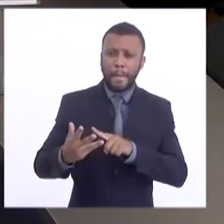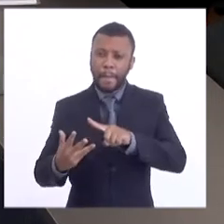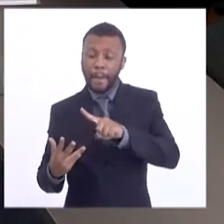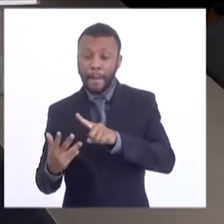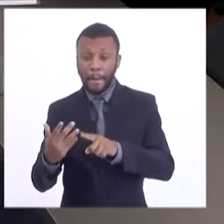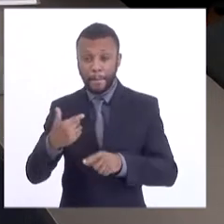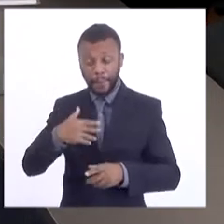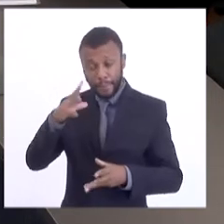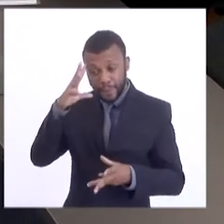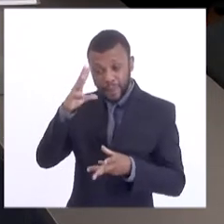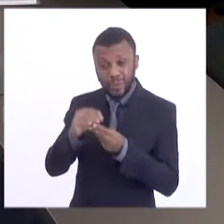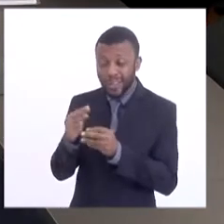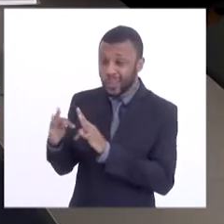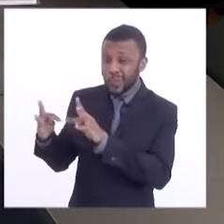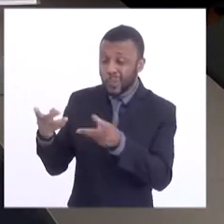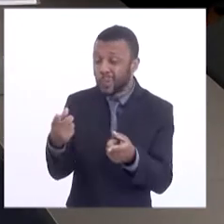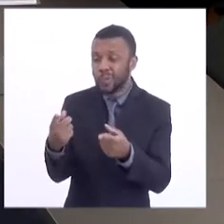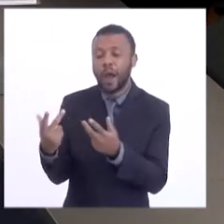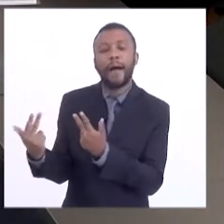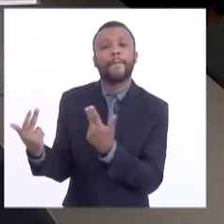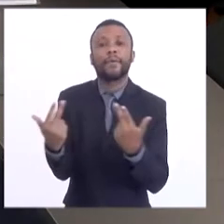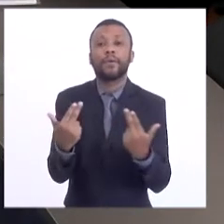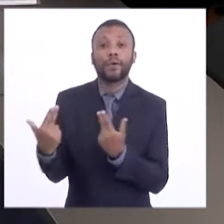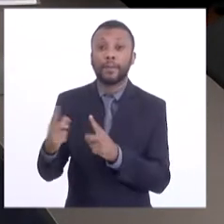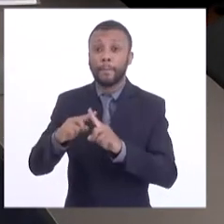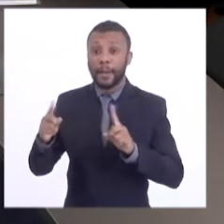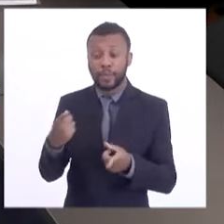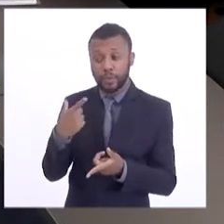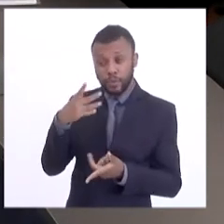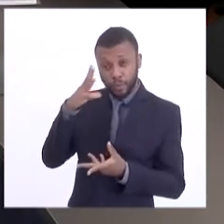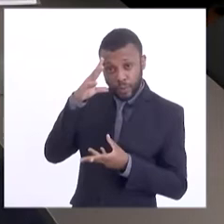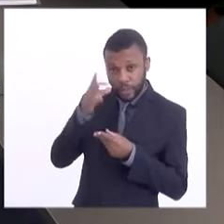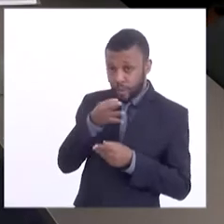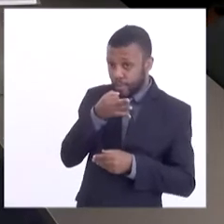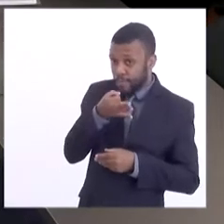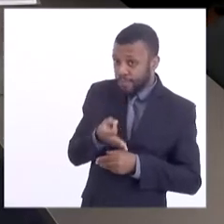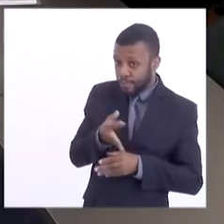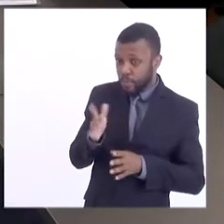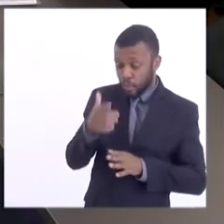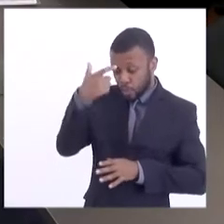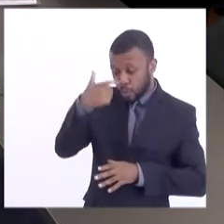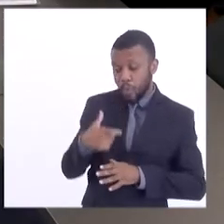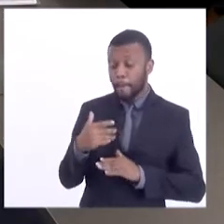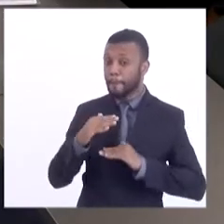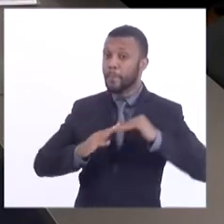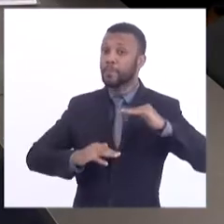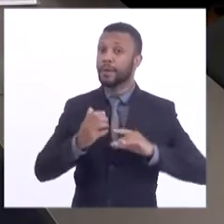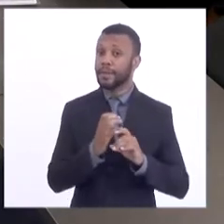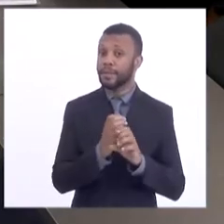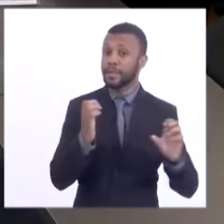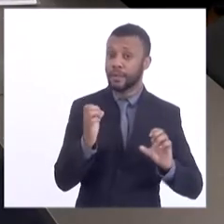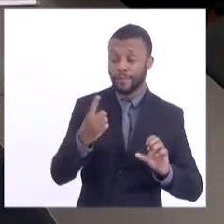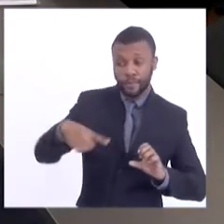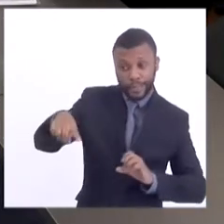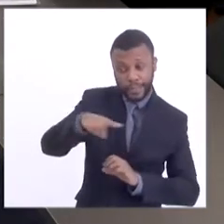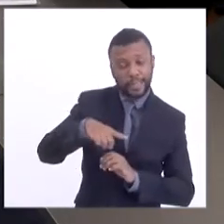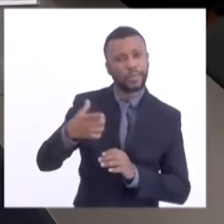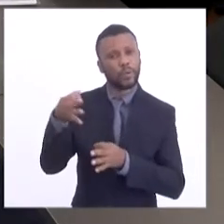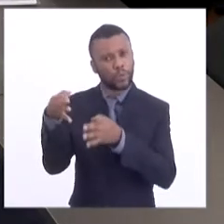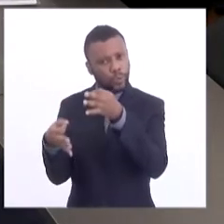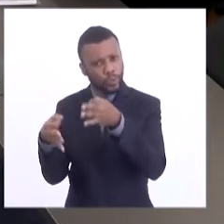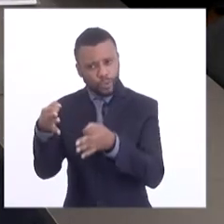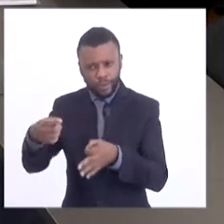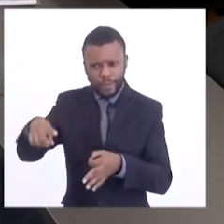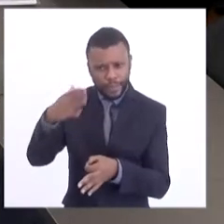mesma caixa mas eu sou entendimento de um engenheiro eu te dou Ah pois não